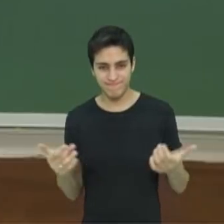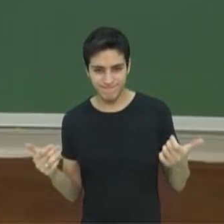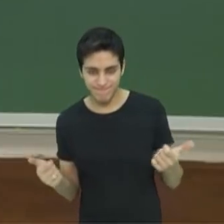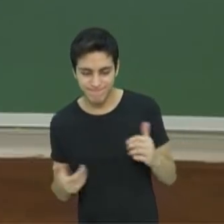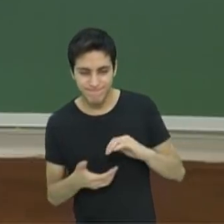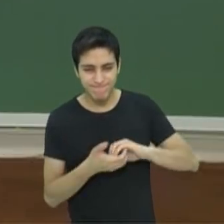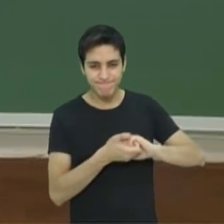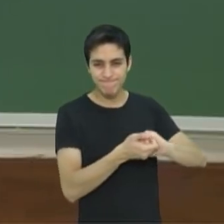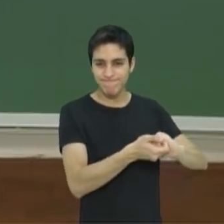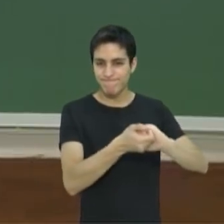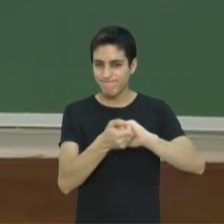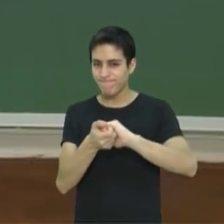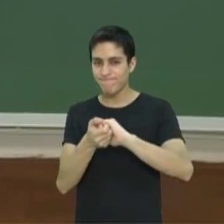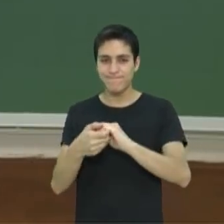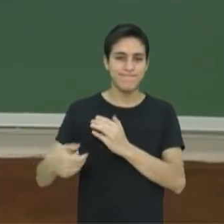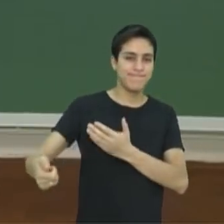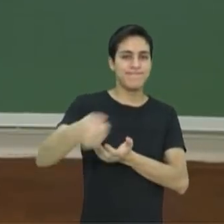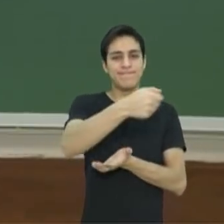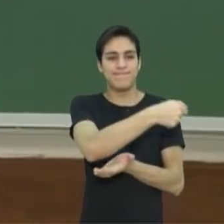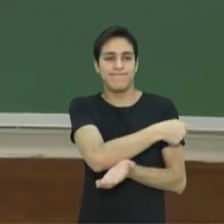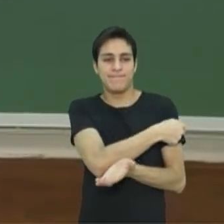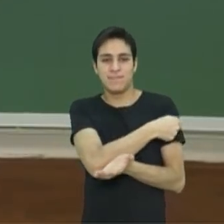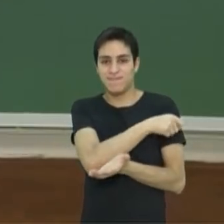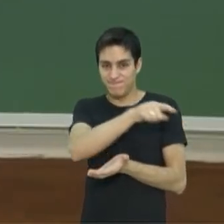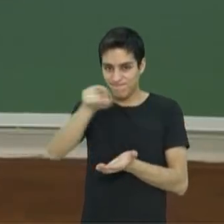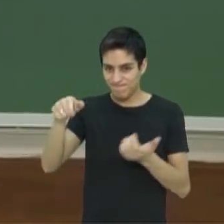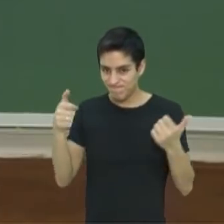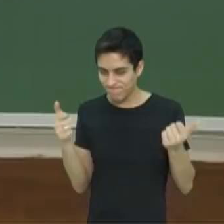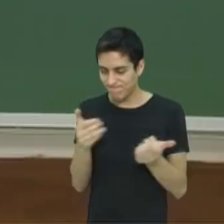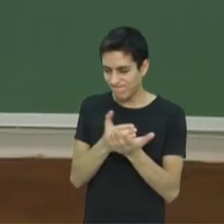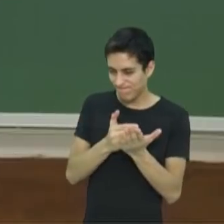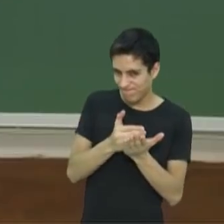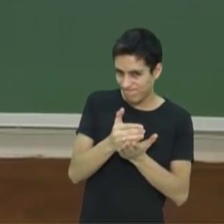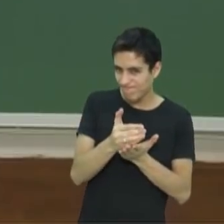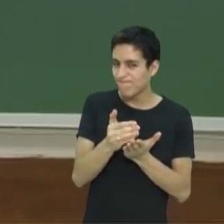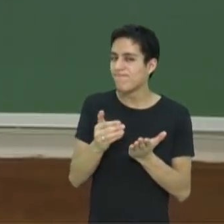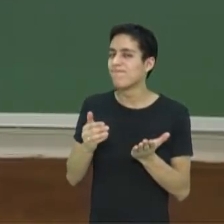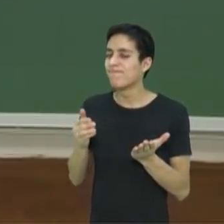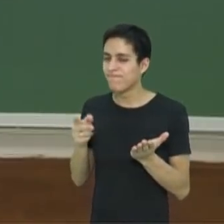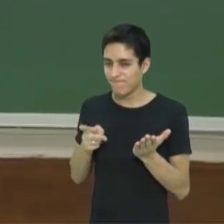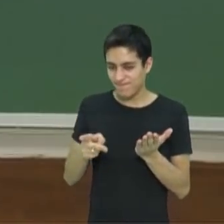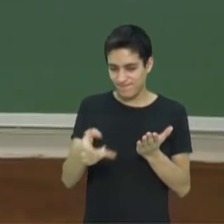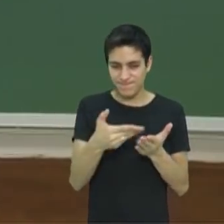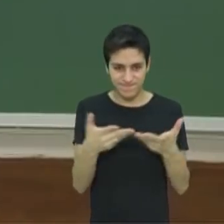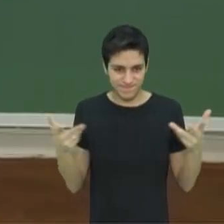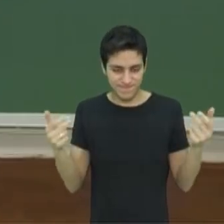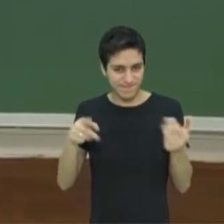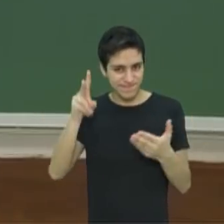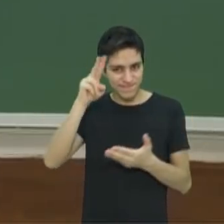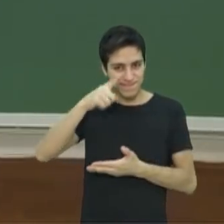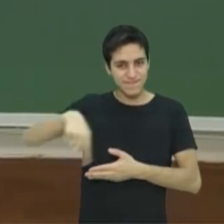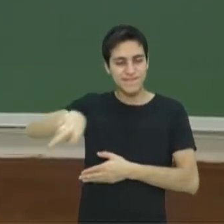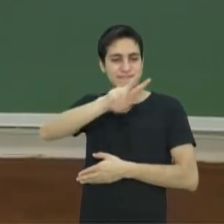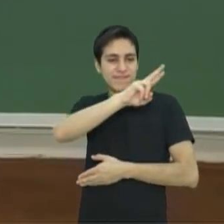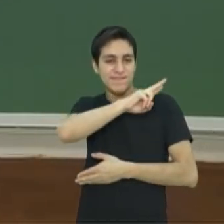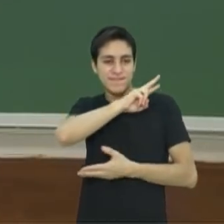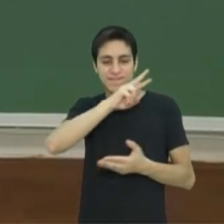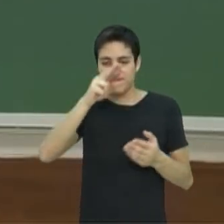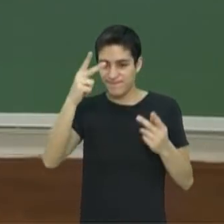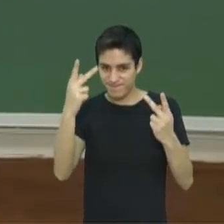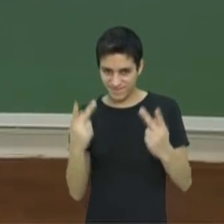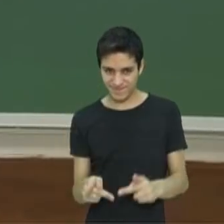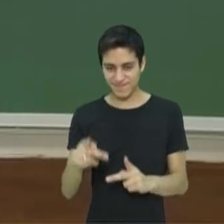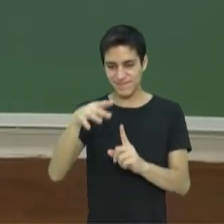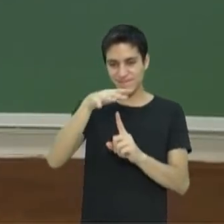Saudações, alunos! Continuamos com mais uma maravilhosa aula de História para o nosso segundo ano de ensino médio em todo esse